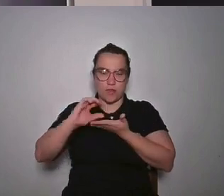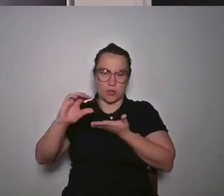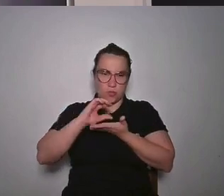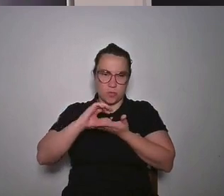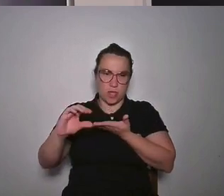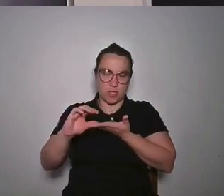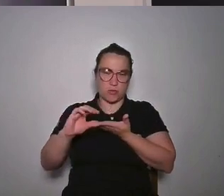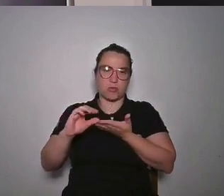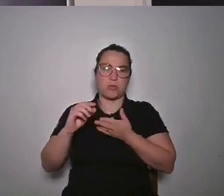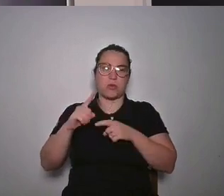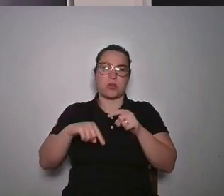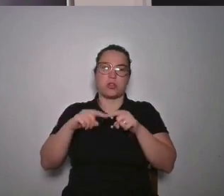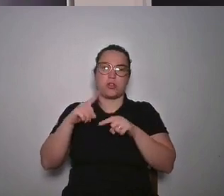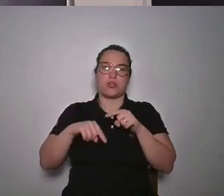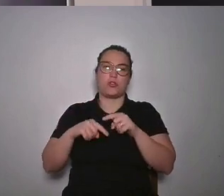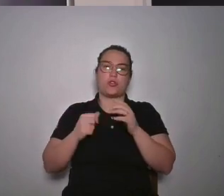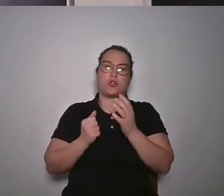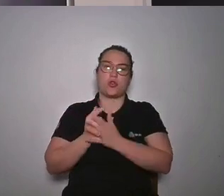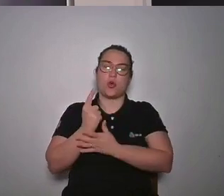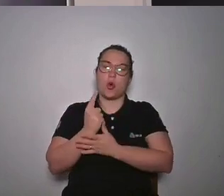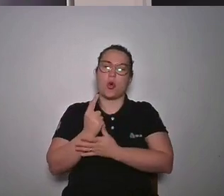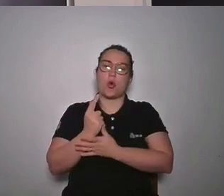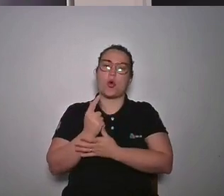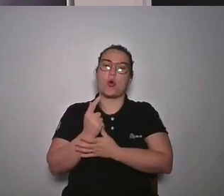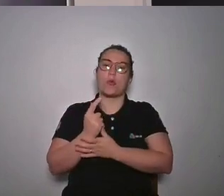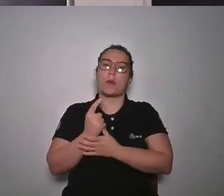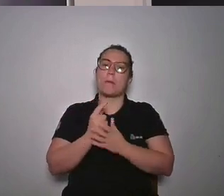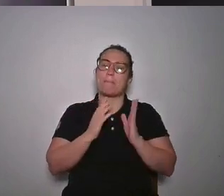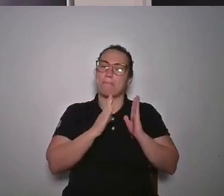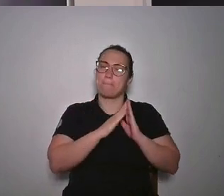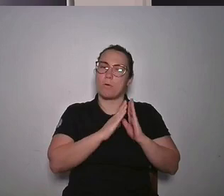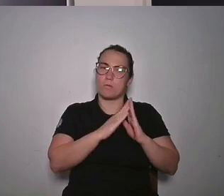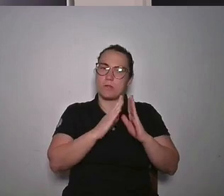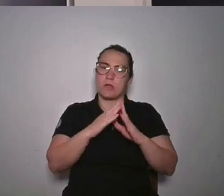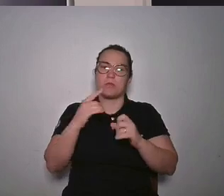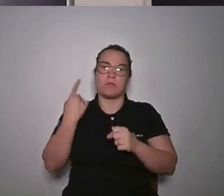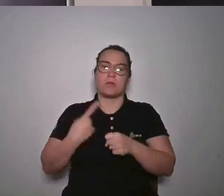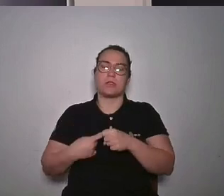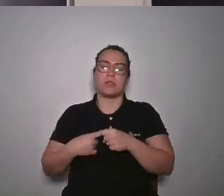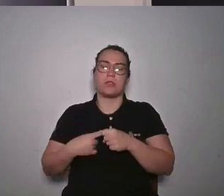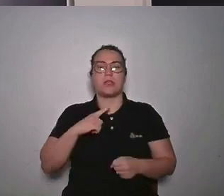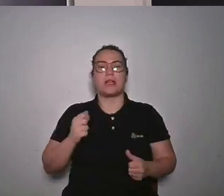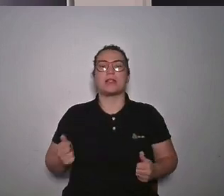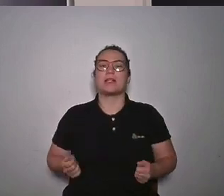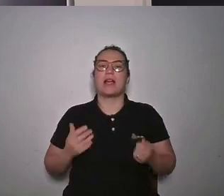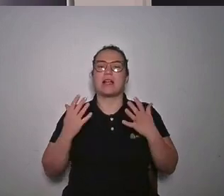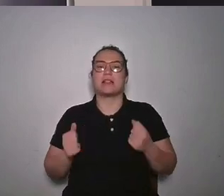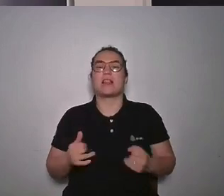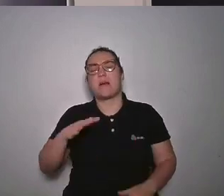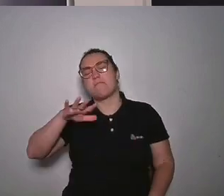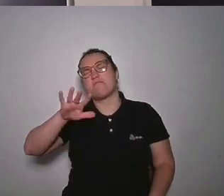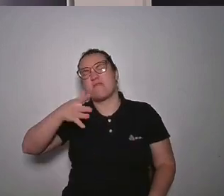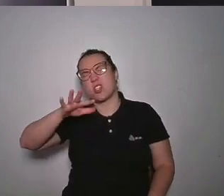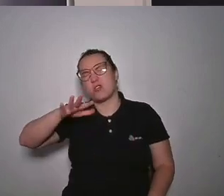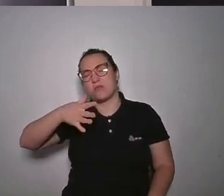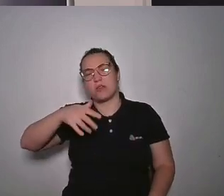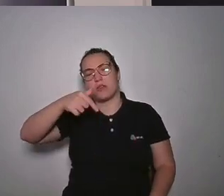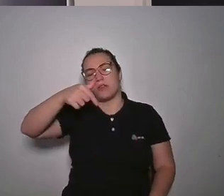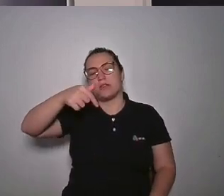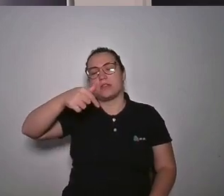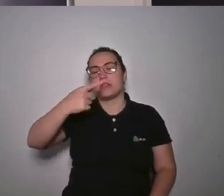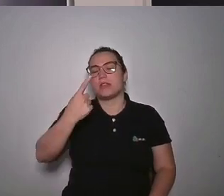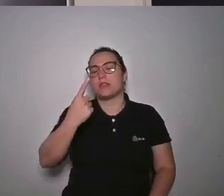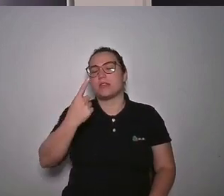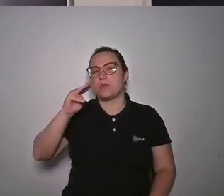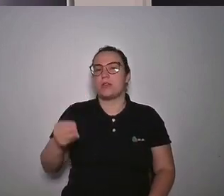de bens, compra de ativo imobilizado, o município pretende gastar, estima-se,